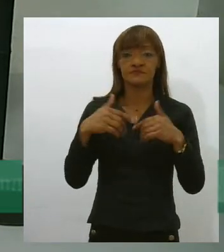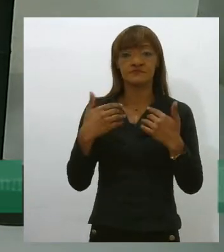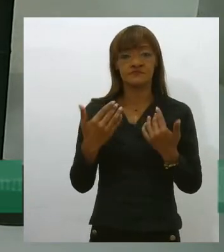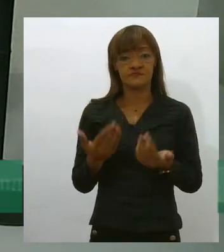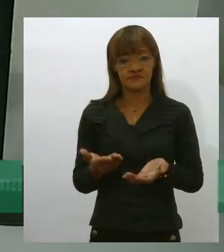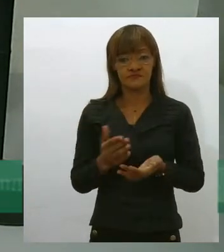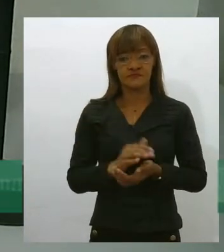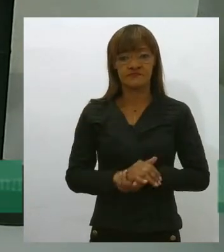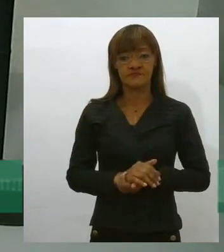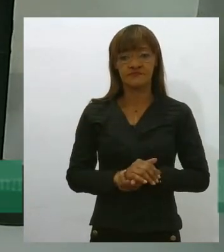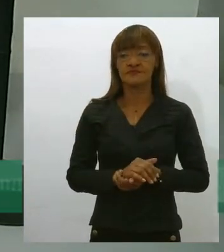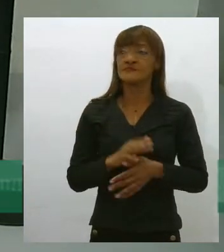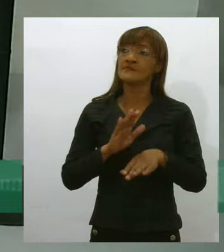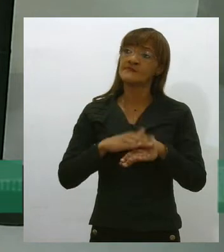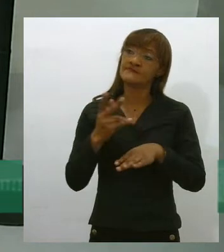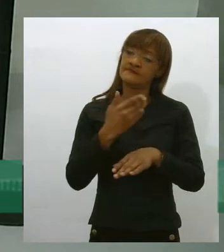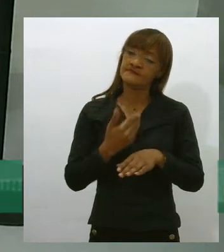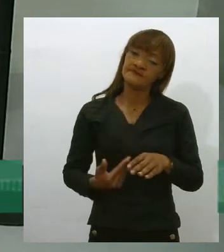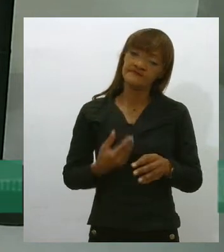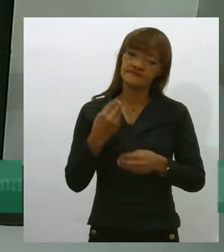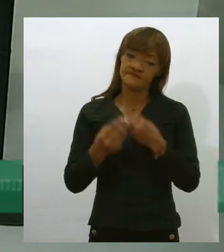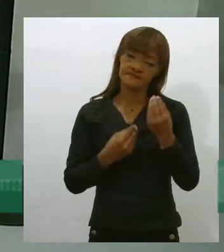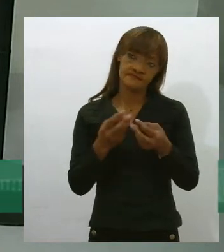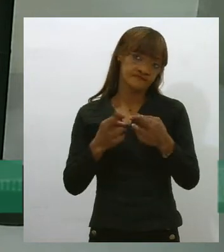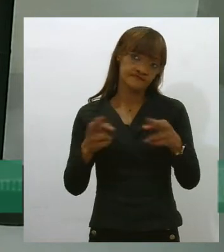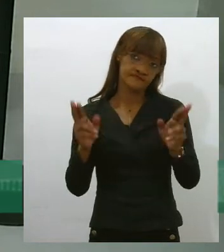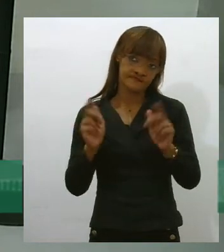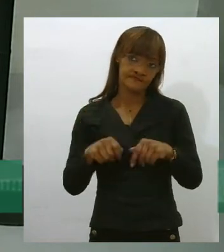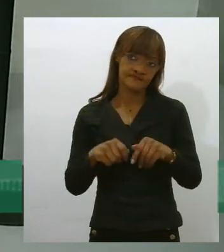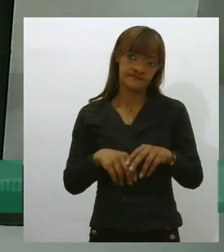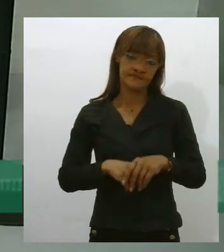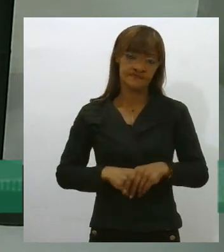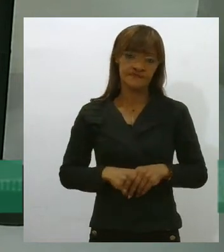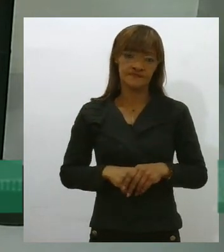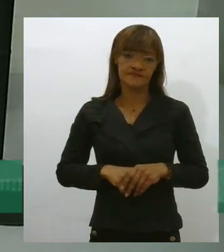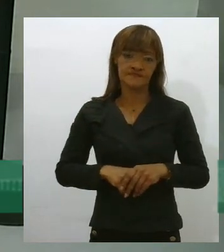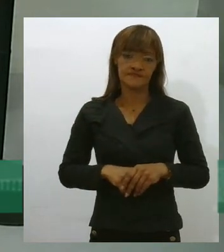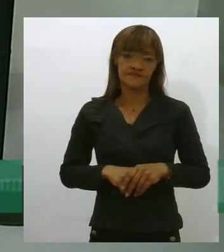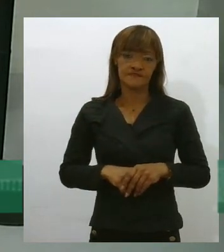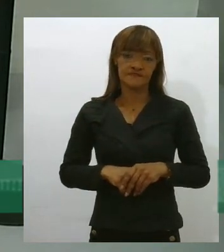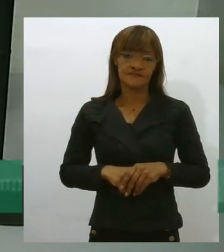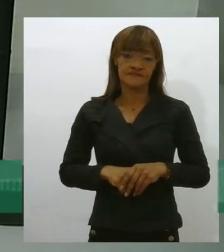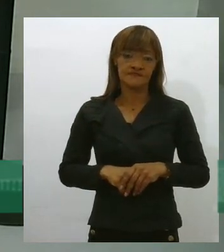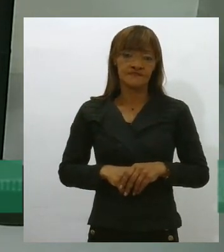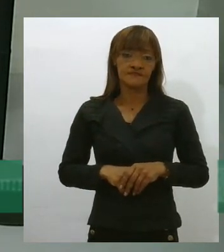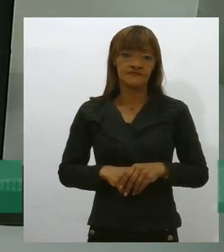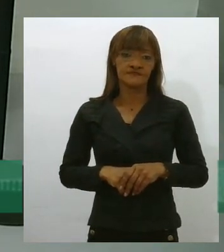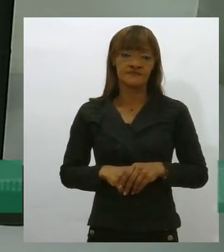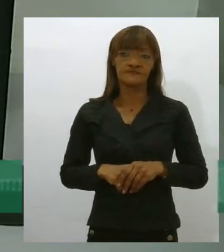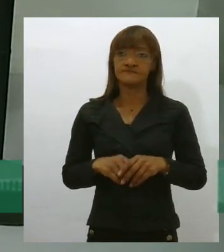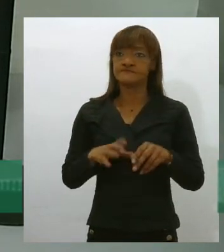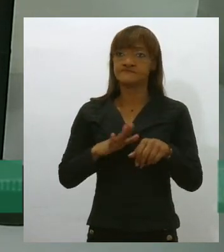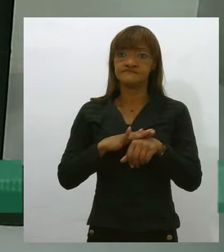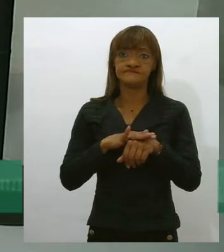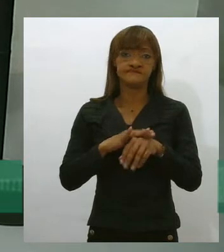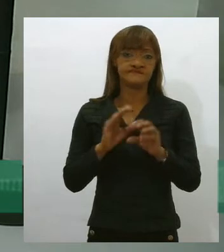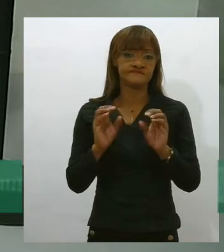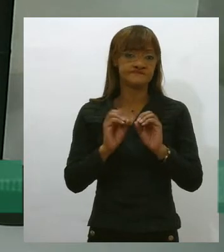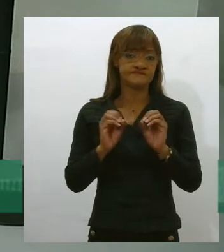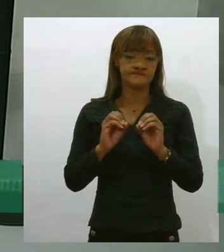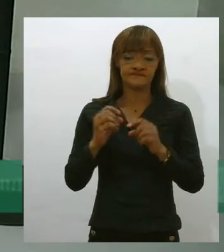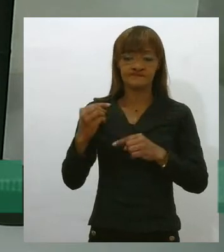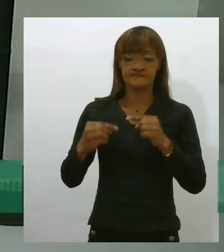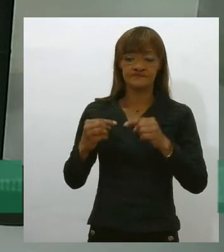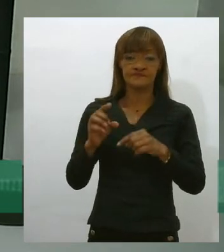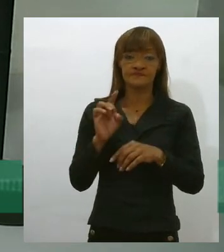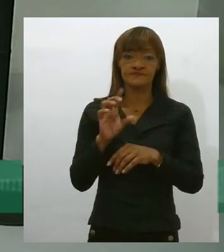tem algum caminho aí olha só essa não estamos em diálogo com o ministério está em processo eleitoral